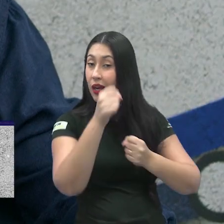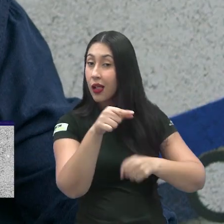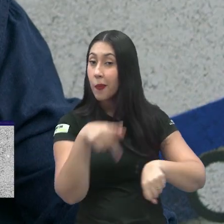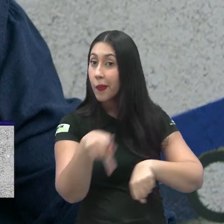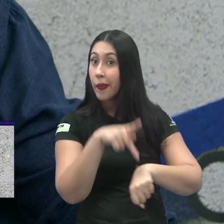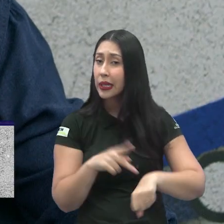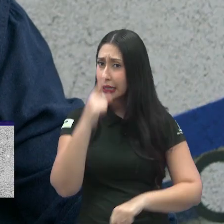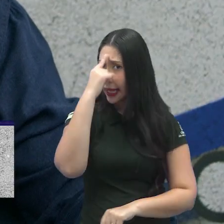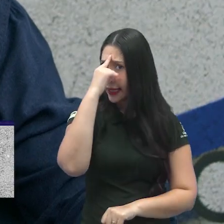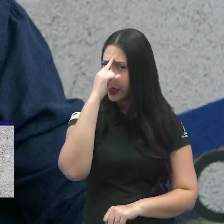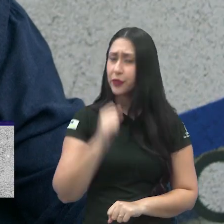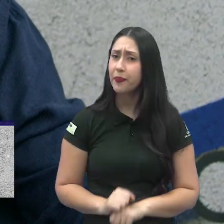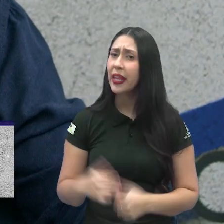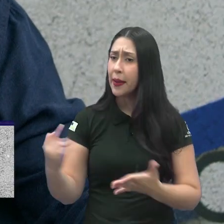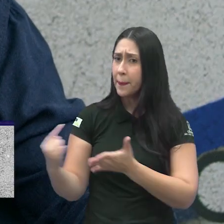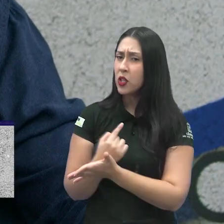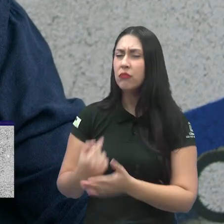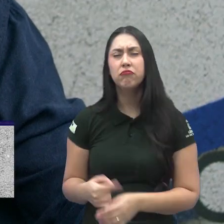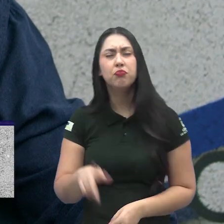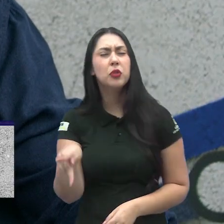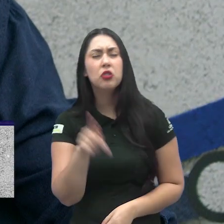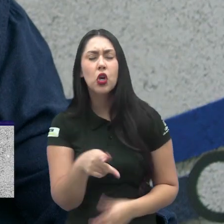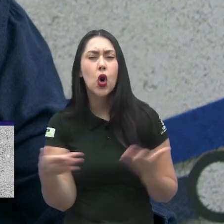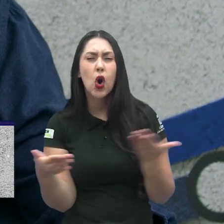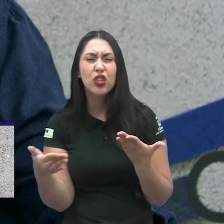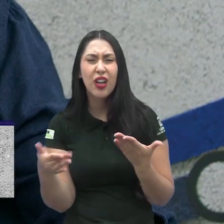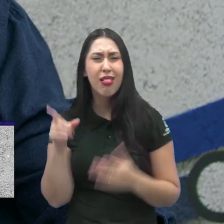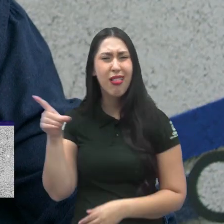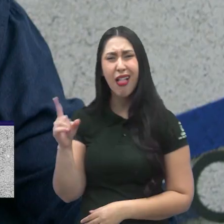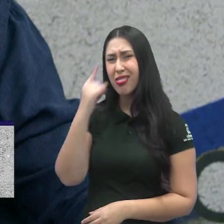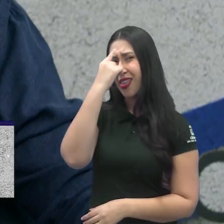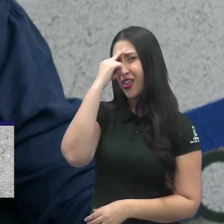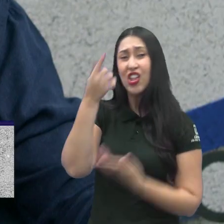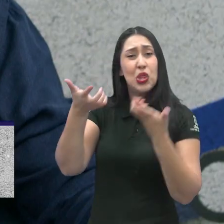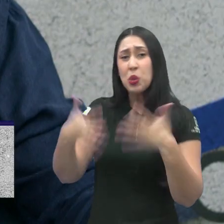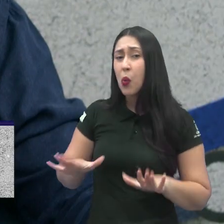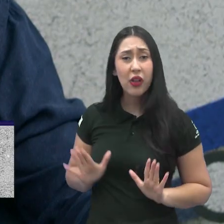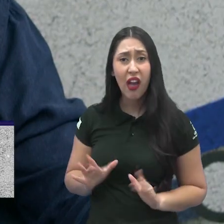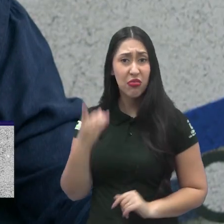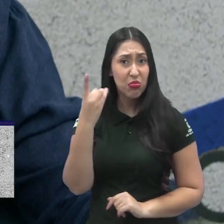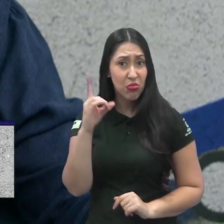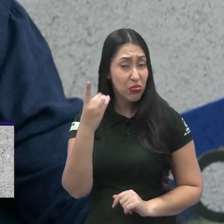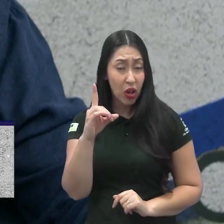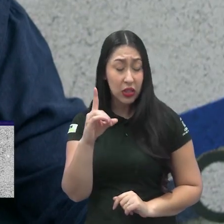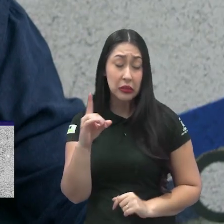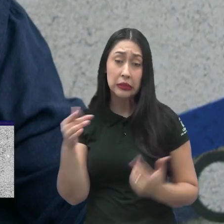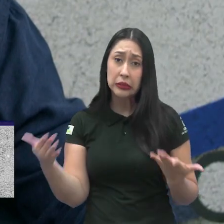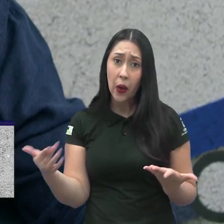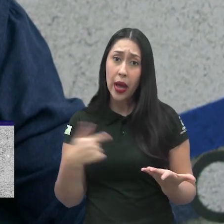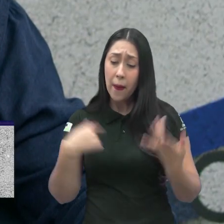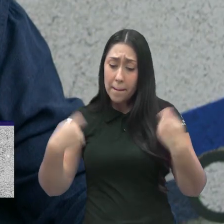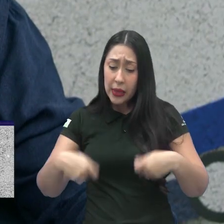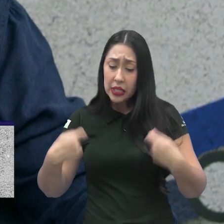me perguntou, professor, recentemente os indianos, eles não têm mais aceitado dólares nas suas formas de pagamento e eu, a partir de hoje,